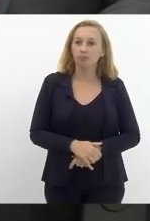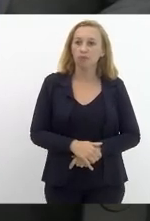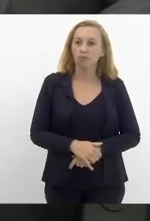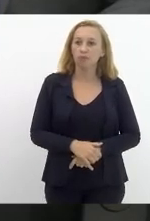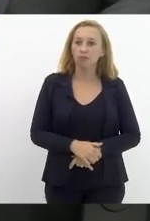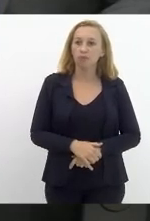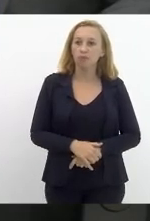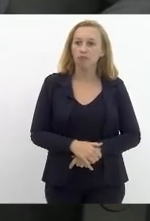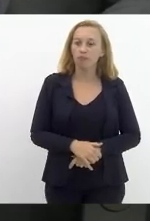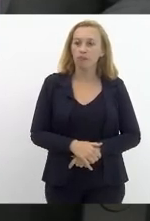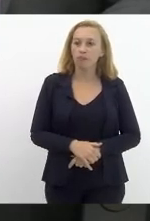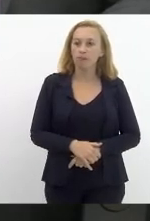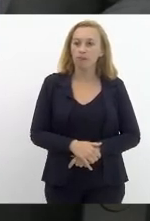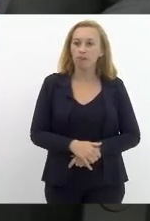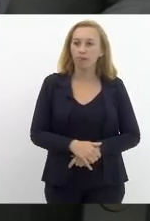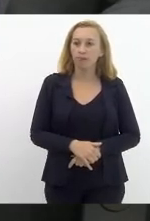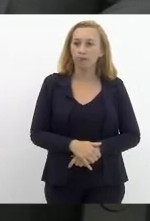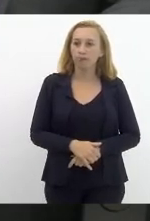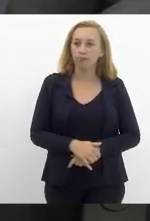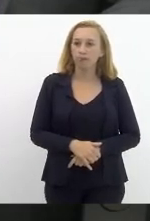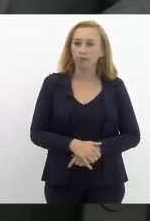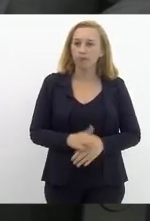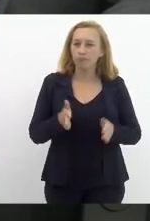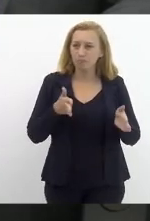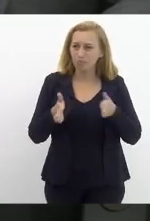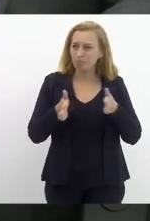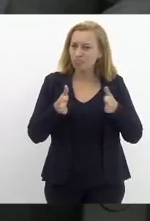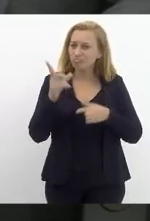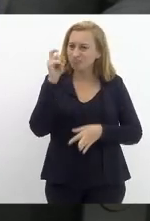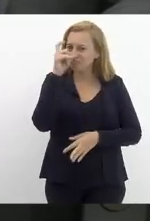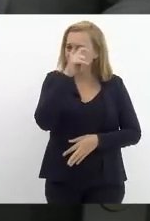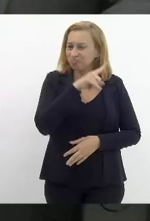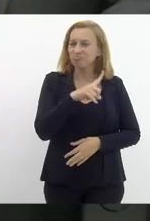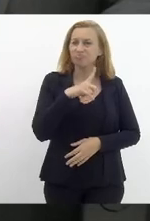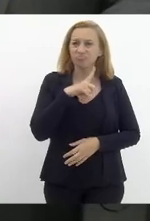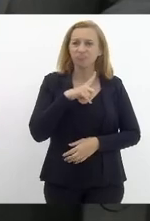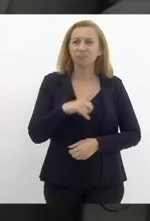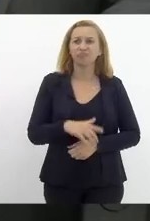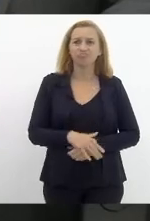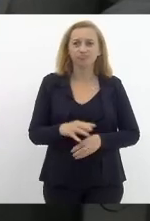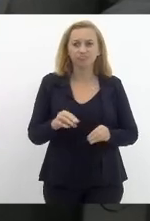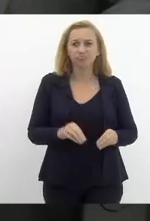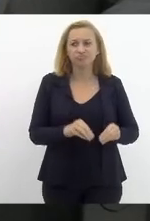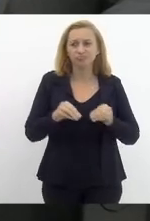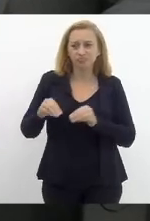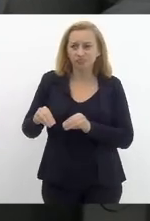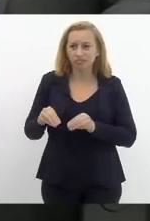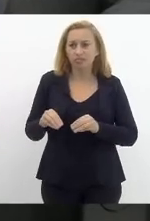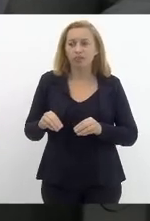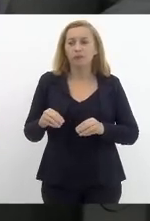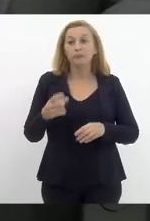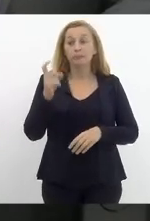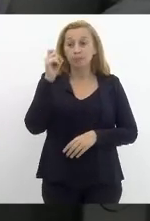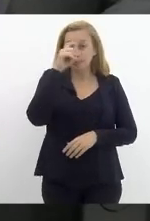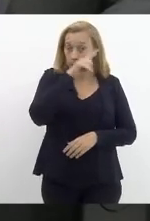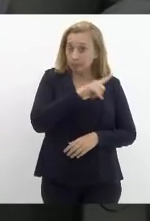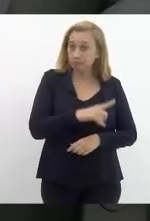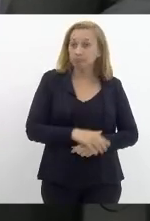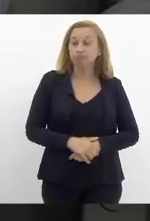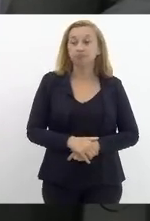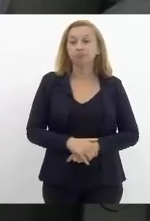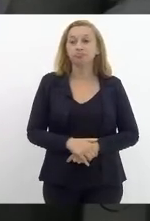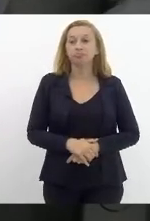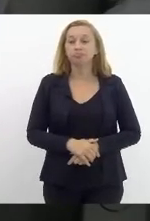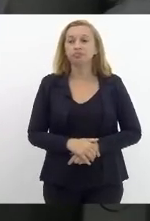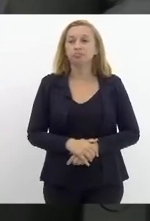a gente passou um período muito, muito difícil, uma transição muito dura. As condicionantes estão